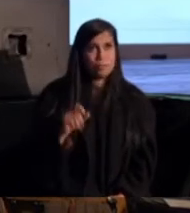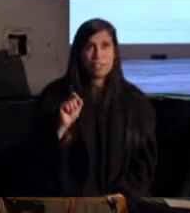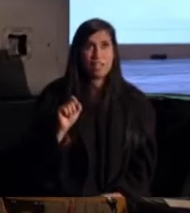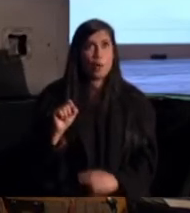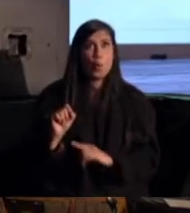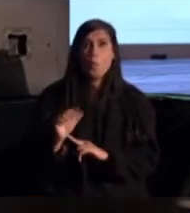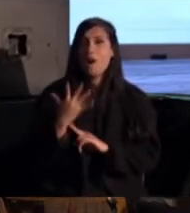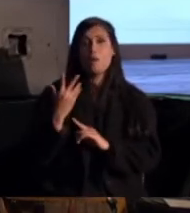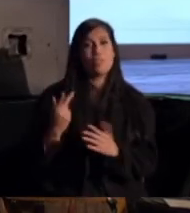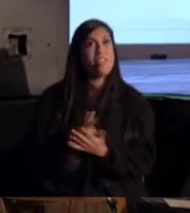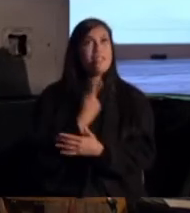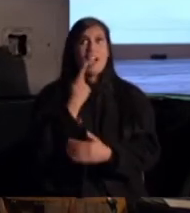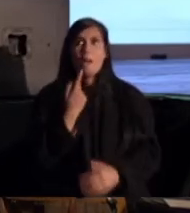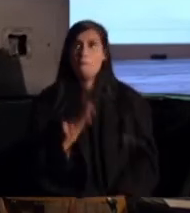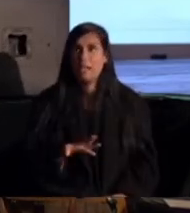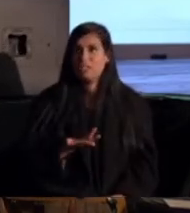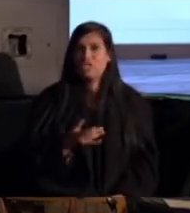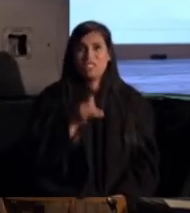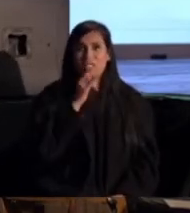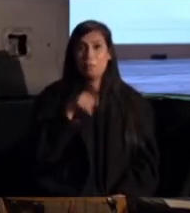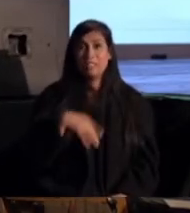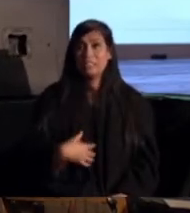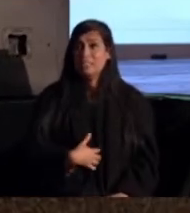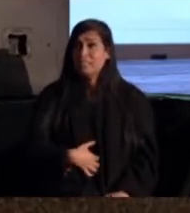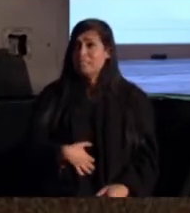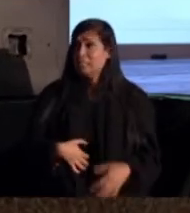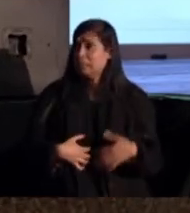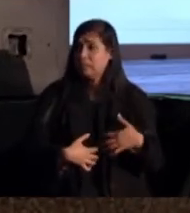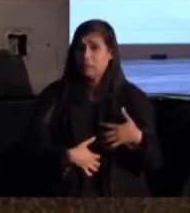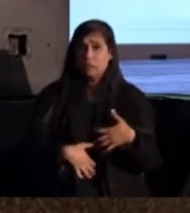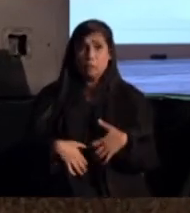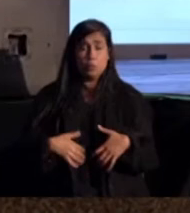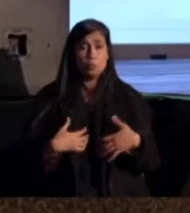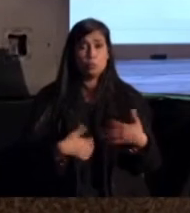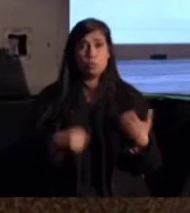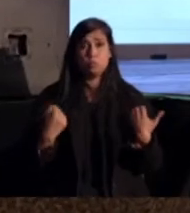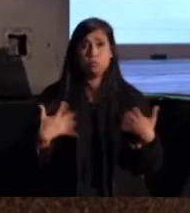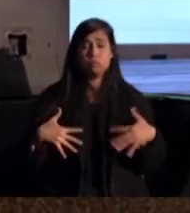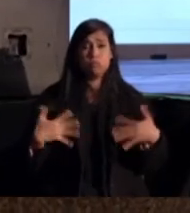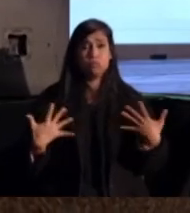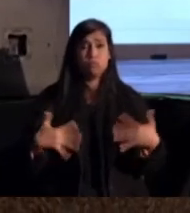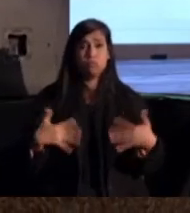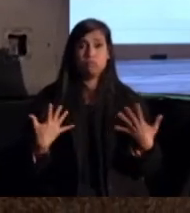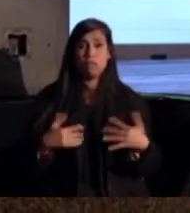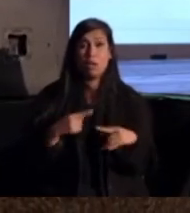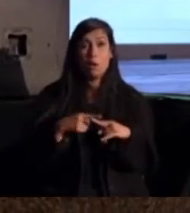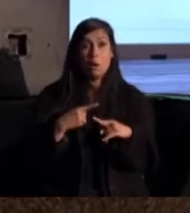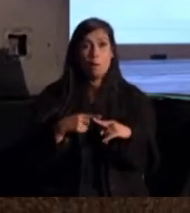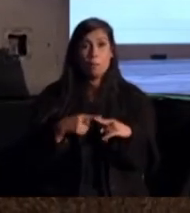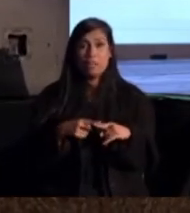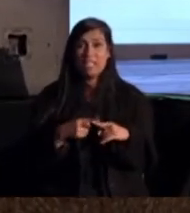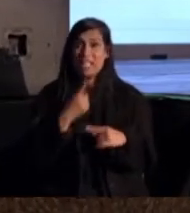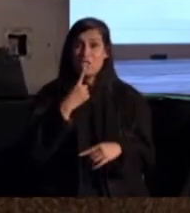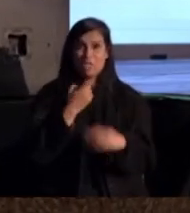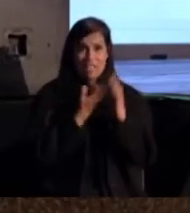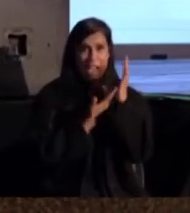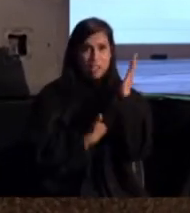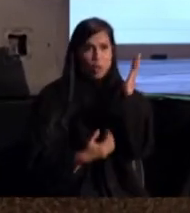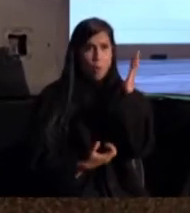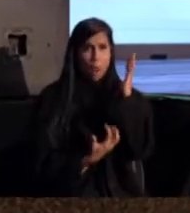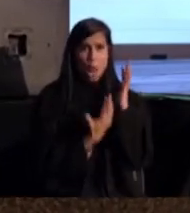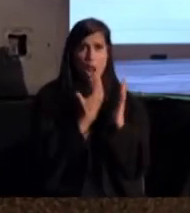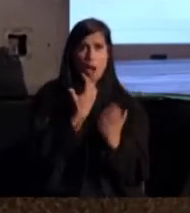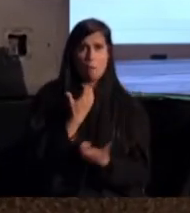que tenha frio na barriga, porque o fluxo sanguíneo sai dessa região, a digestão